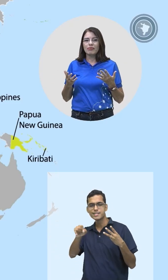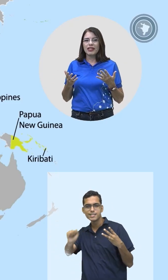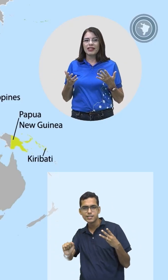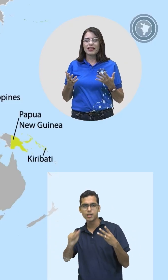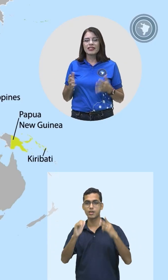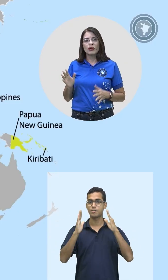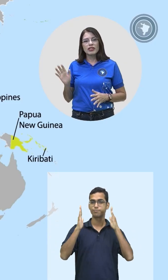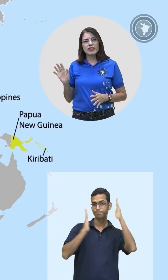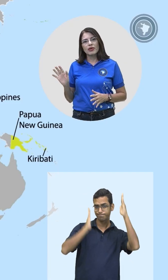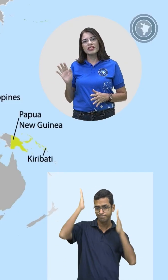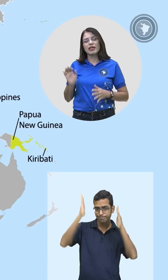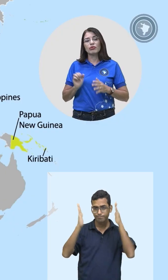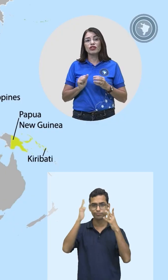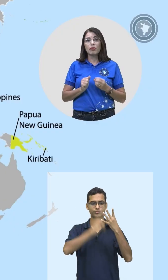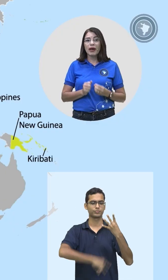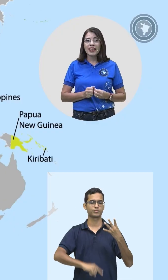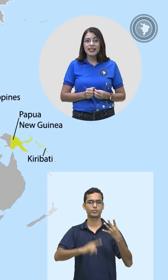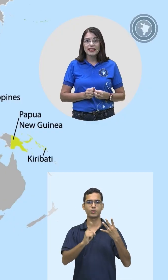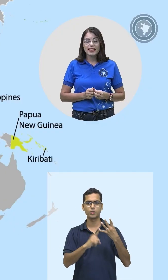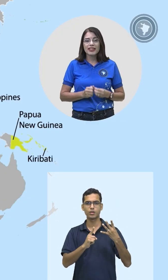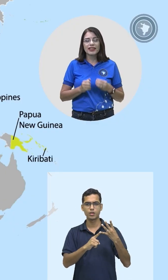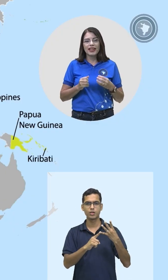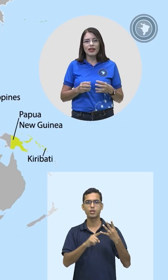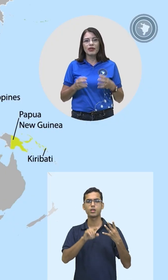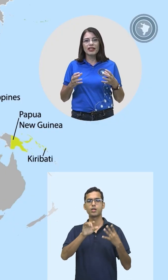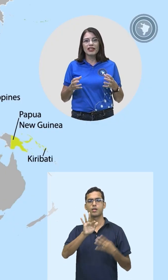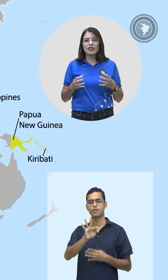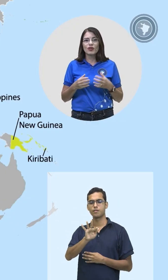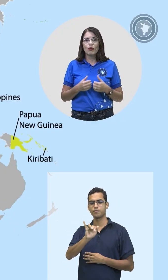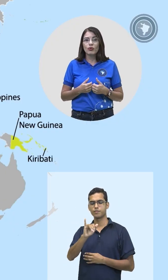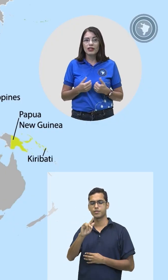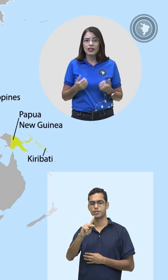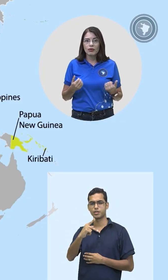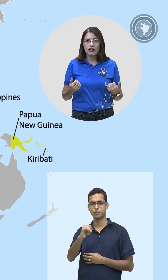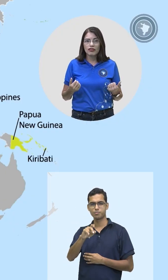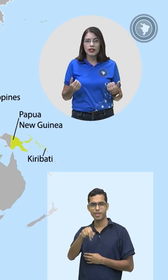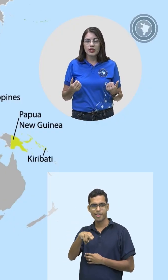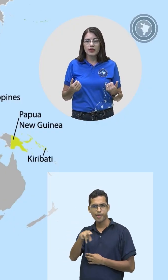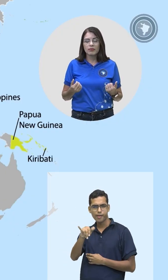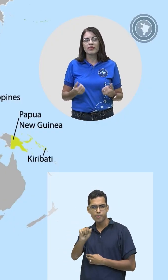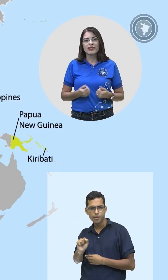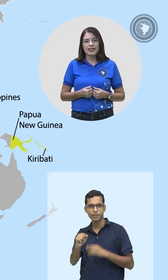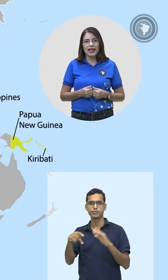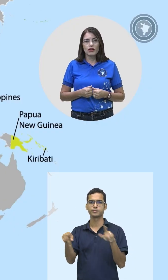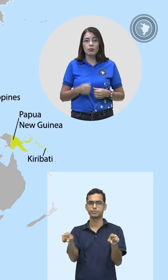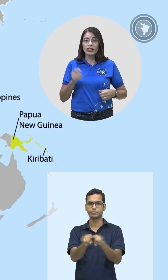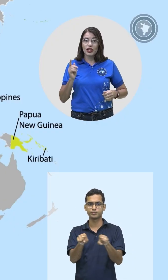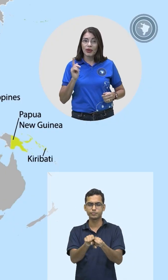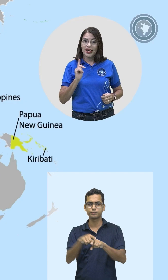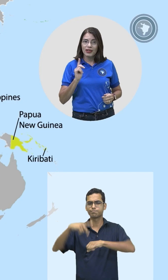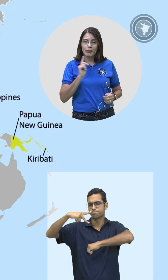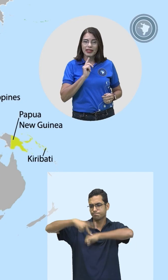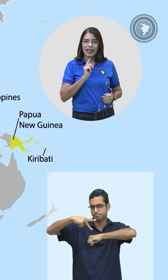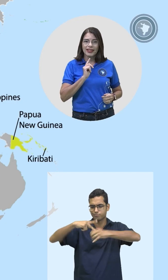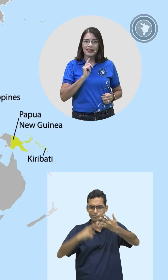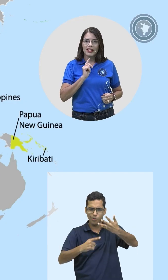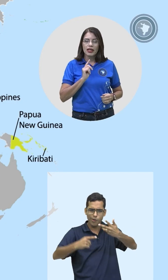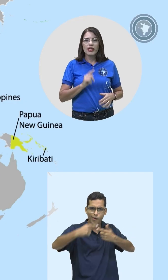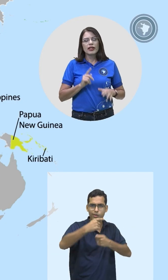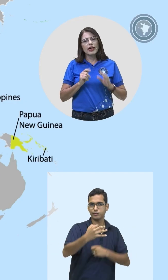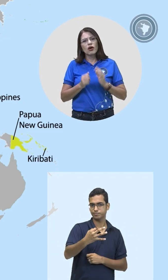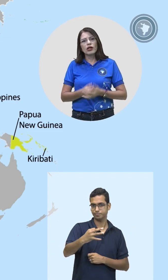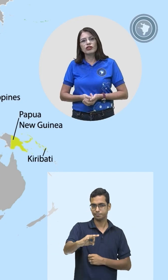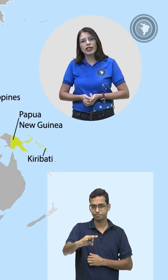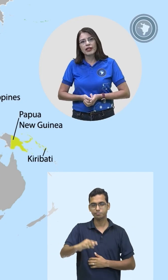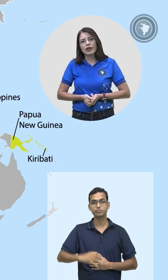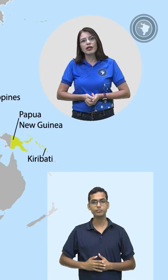as Filipinas. Então, esses são exemplos de países que têm o inglês como língua franca, certo? Mas não é a língua materna.